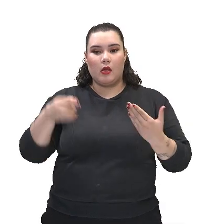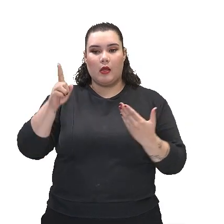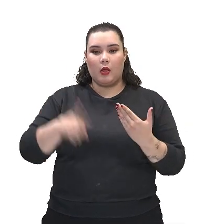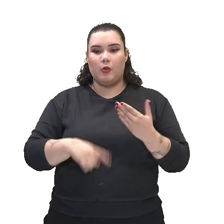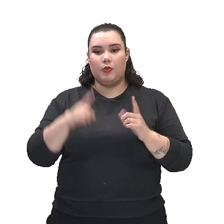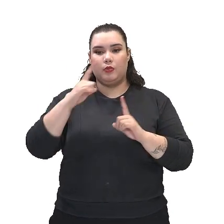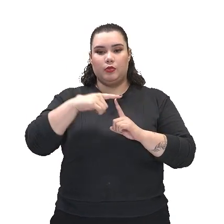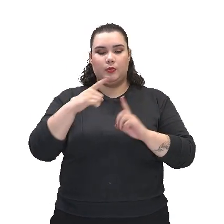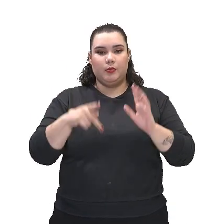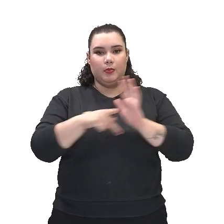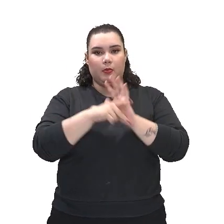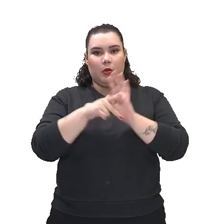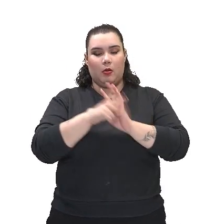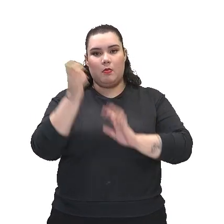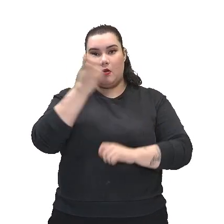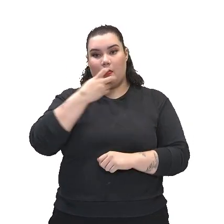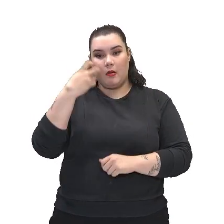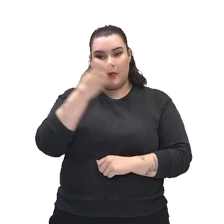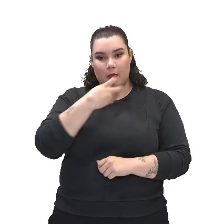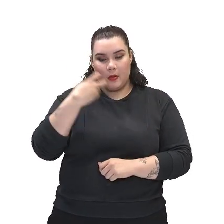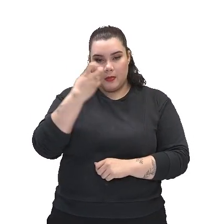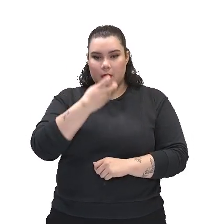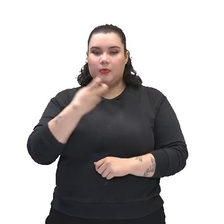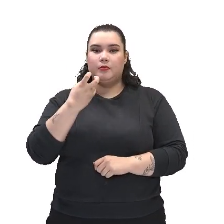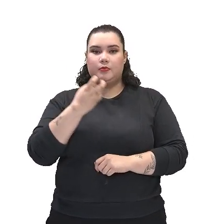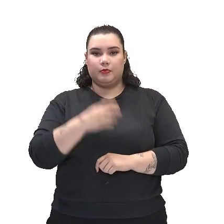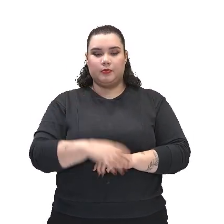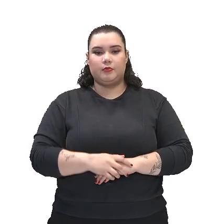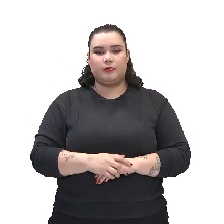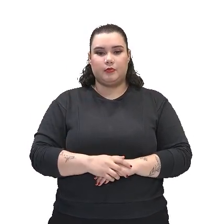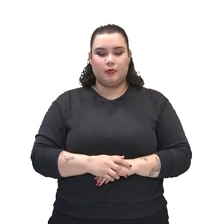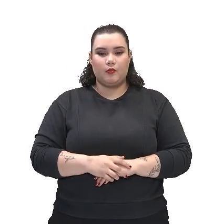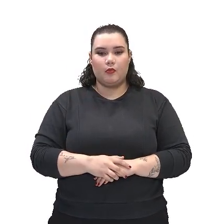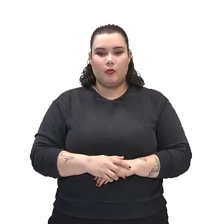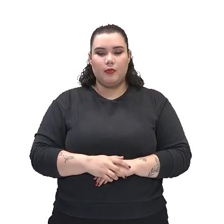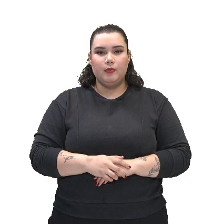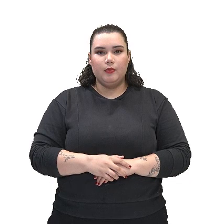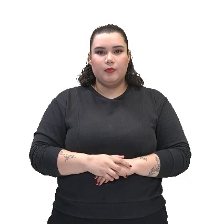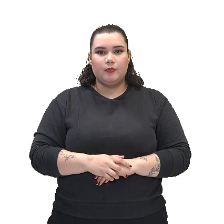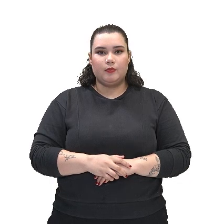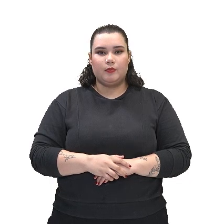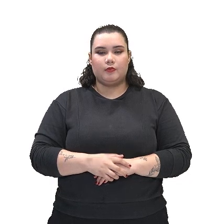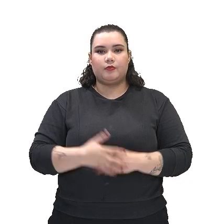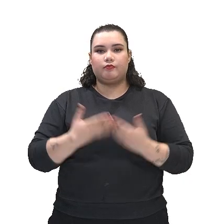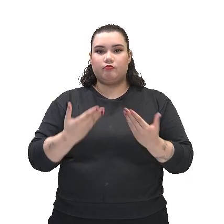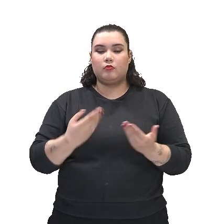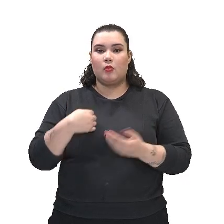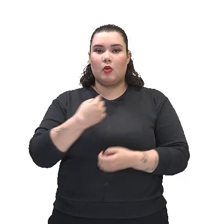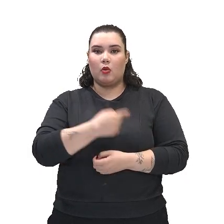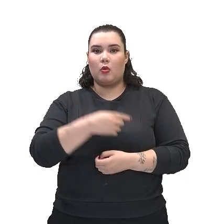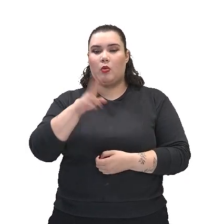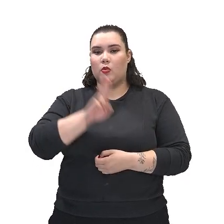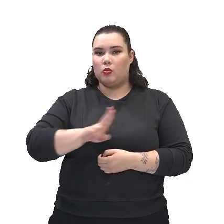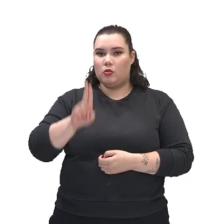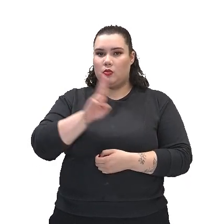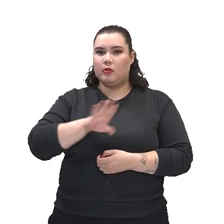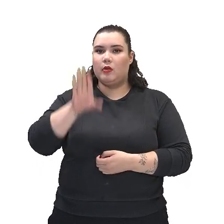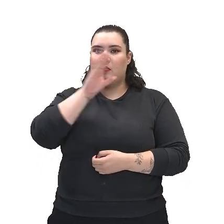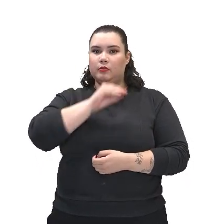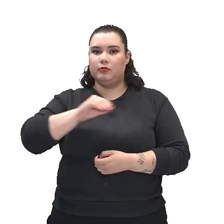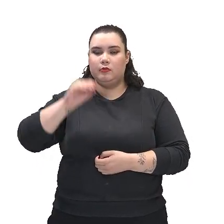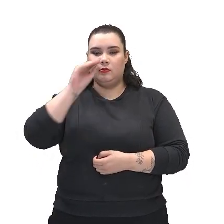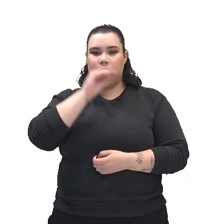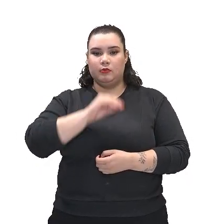da oralidade, ele faz parte dos gêneros em que nós utilizamos mais na fala, né,